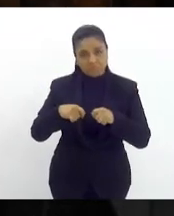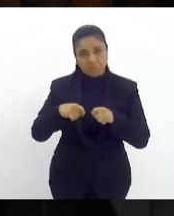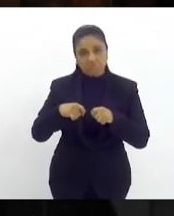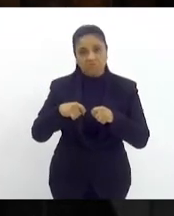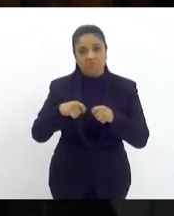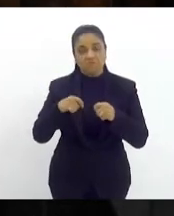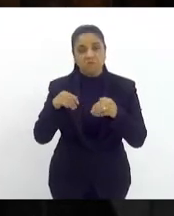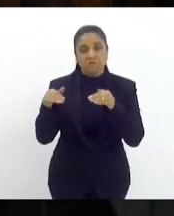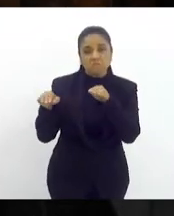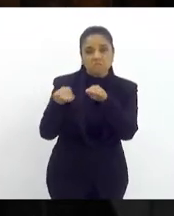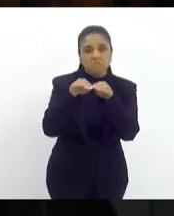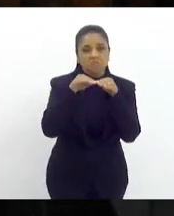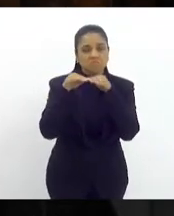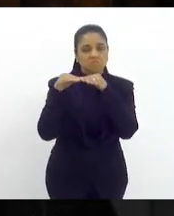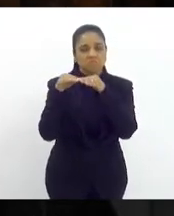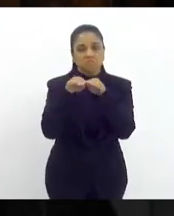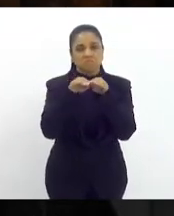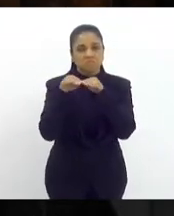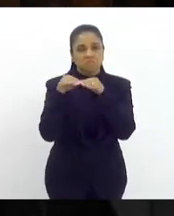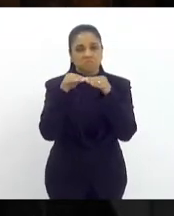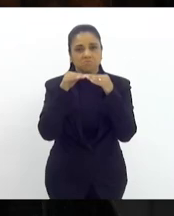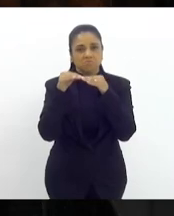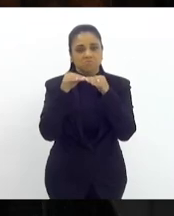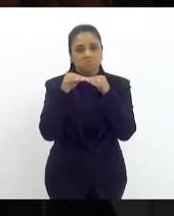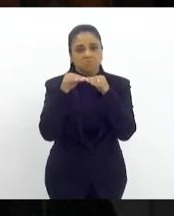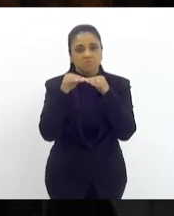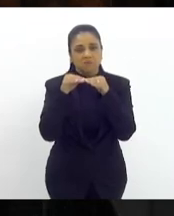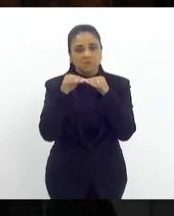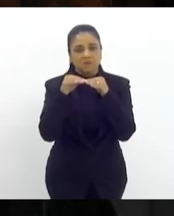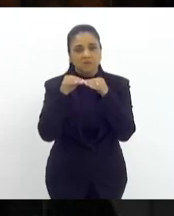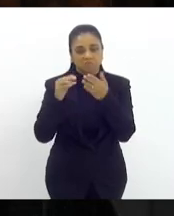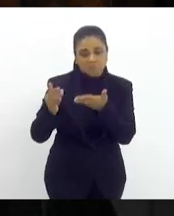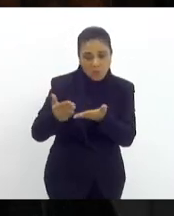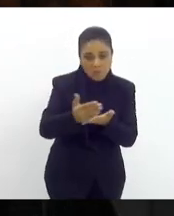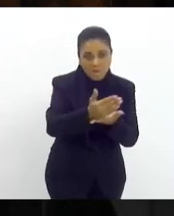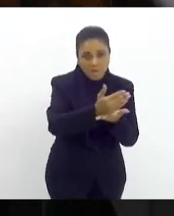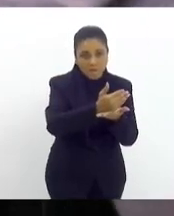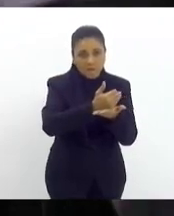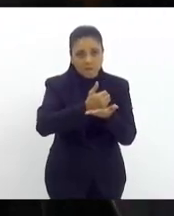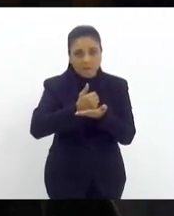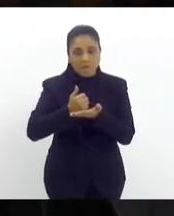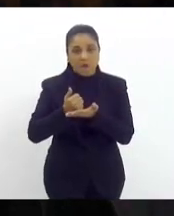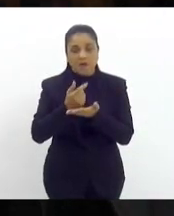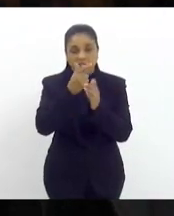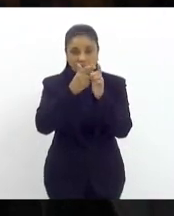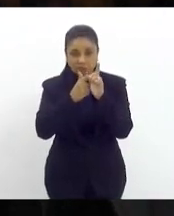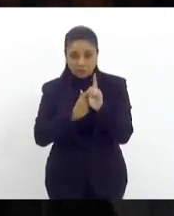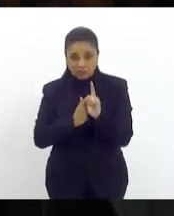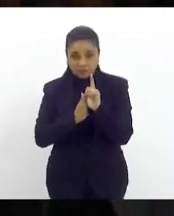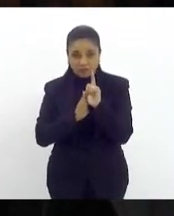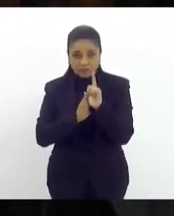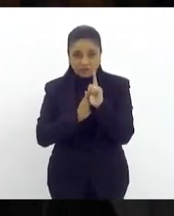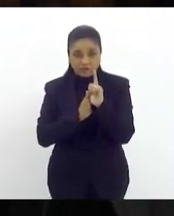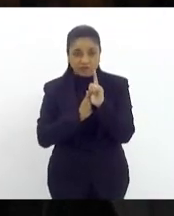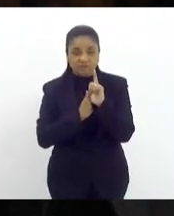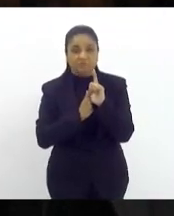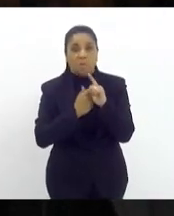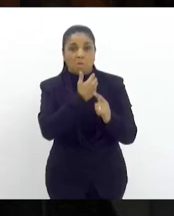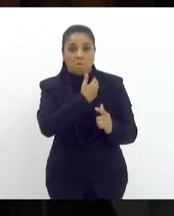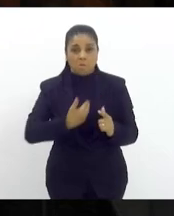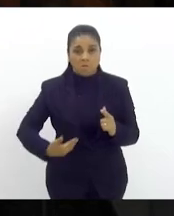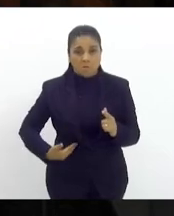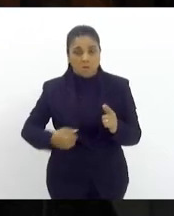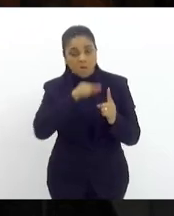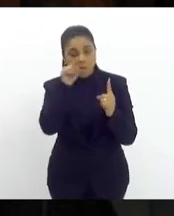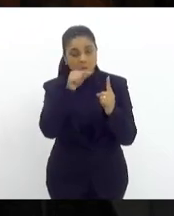compatível com a sustentabilidade da dívida pública o estabelecimento de metas